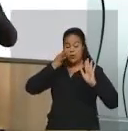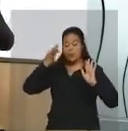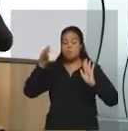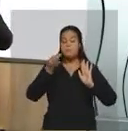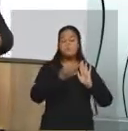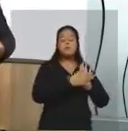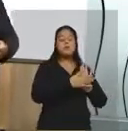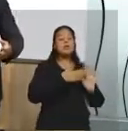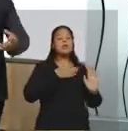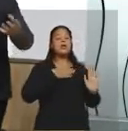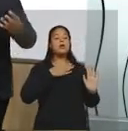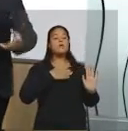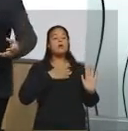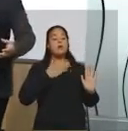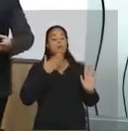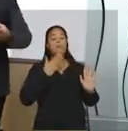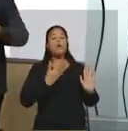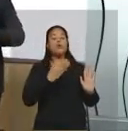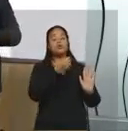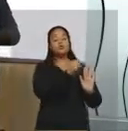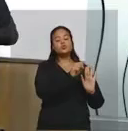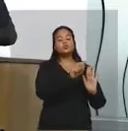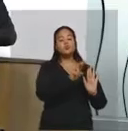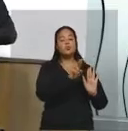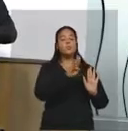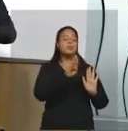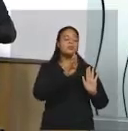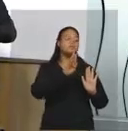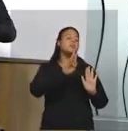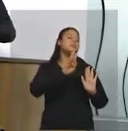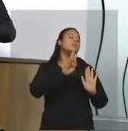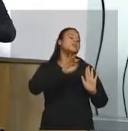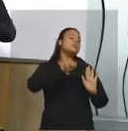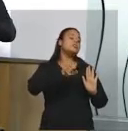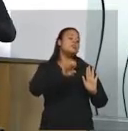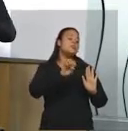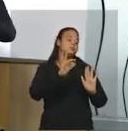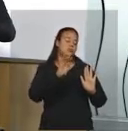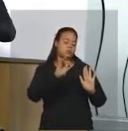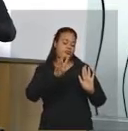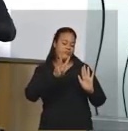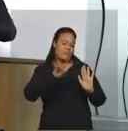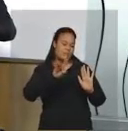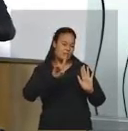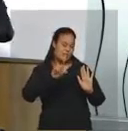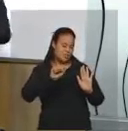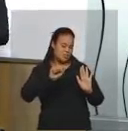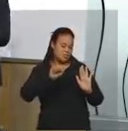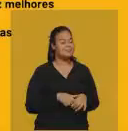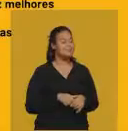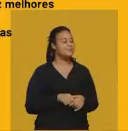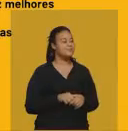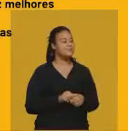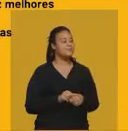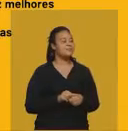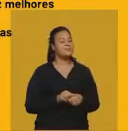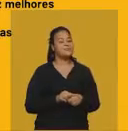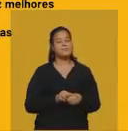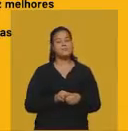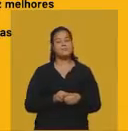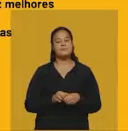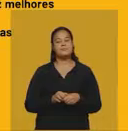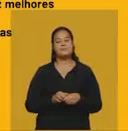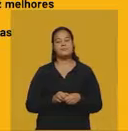o seu ponto de vista em relação àquilo que está sendo discutido. Bom, agora nós vamos